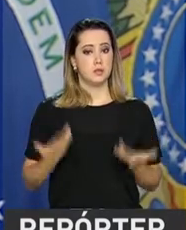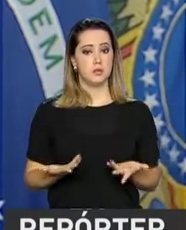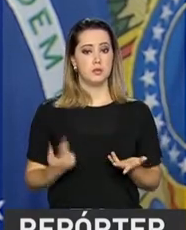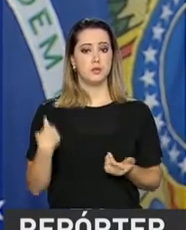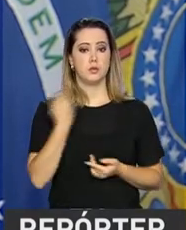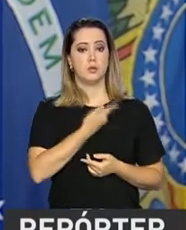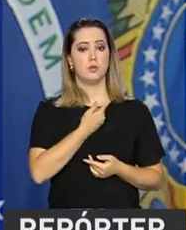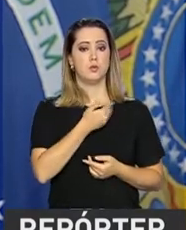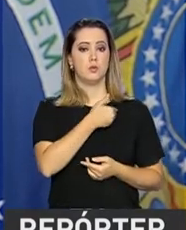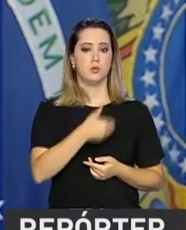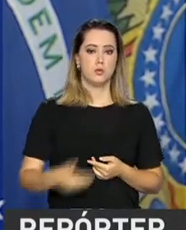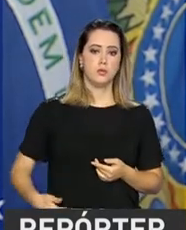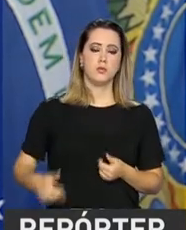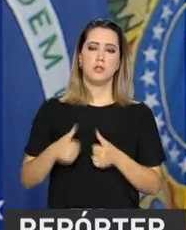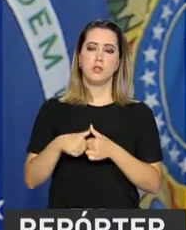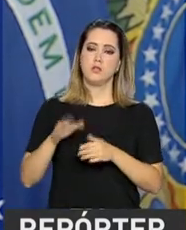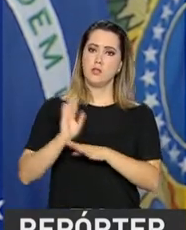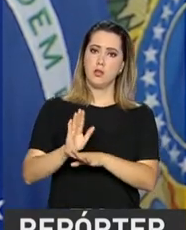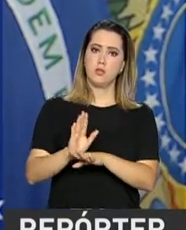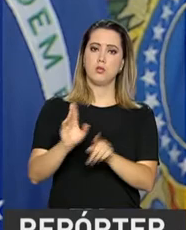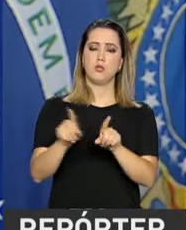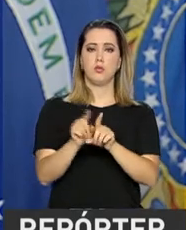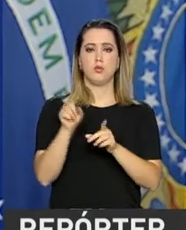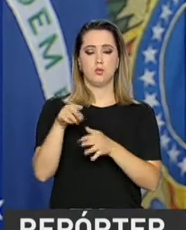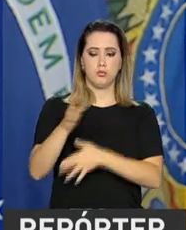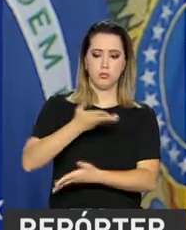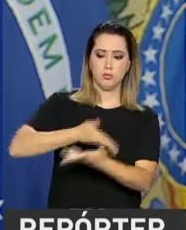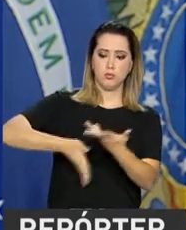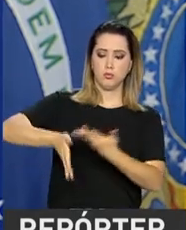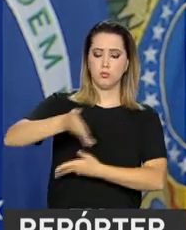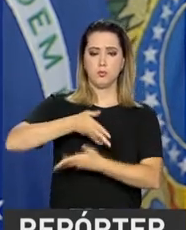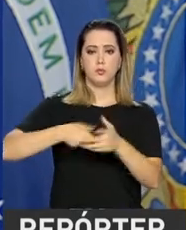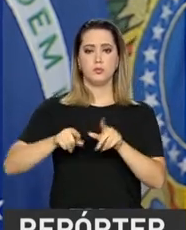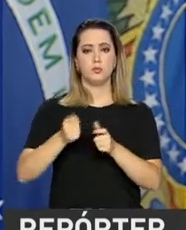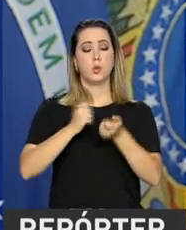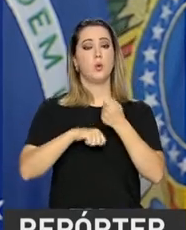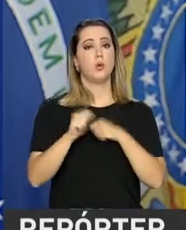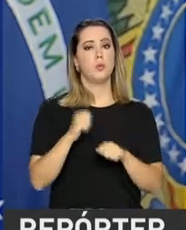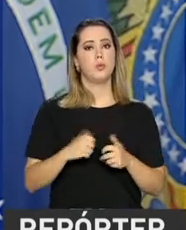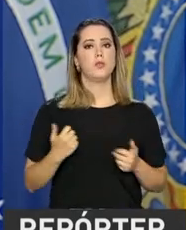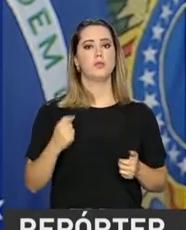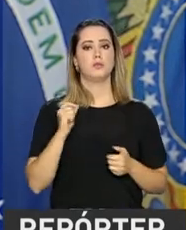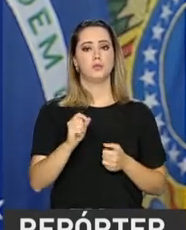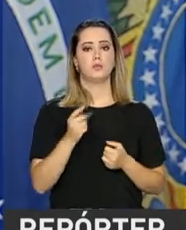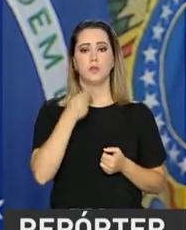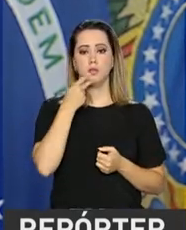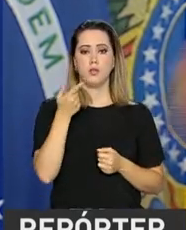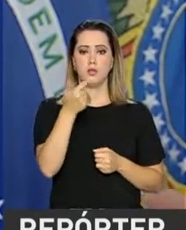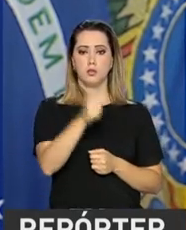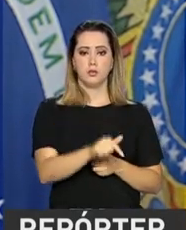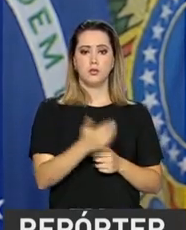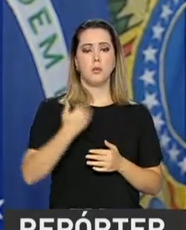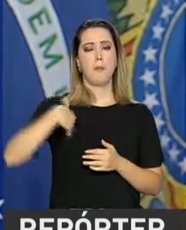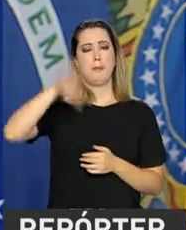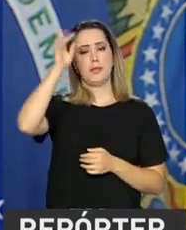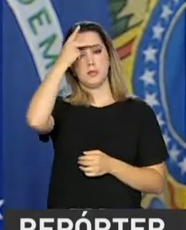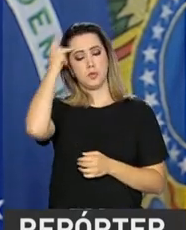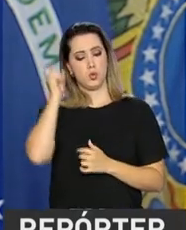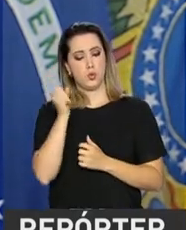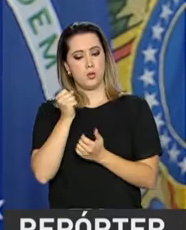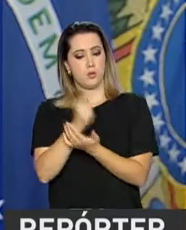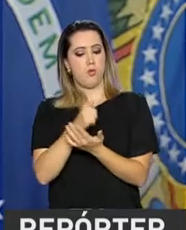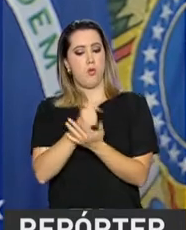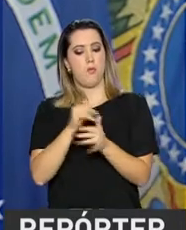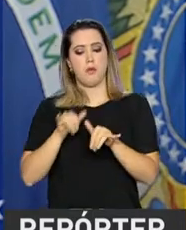governo estágio tanto a movimentar a economia reitero que serão mais créditos sobre mercados